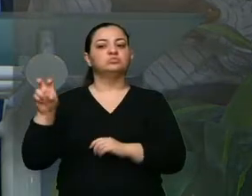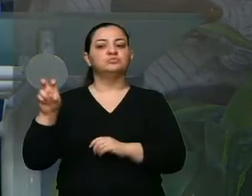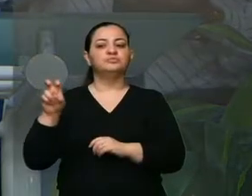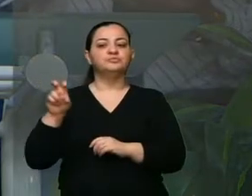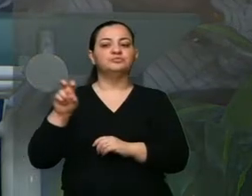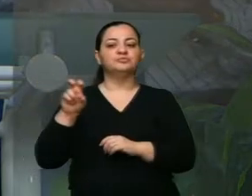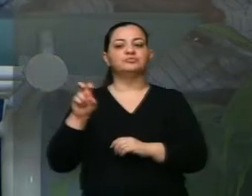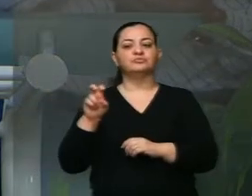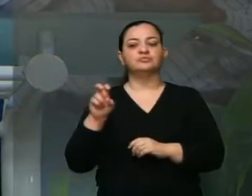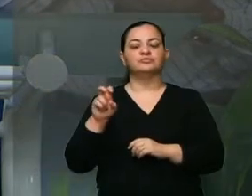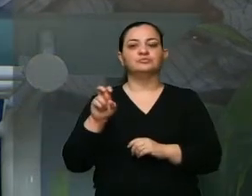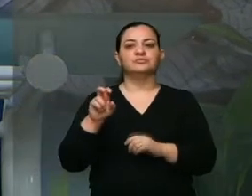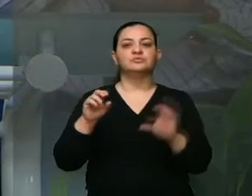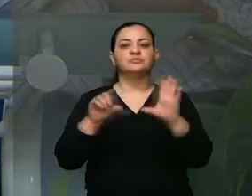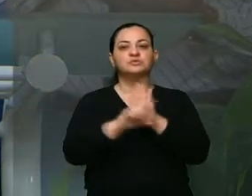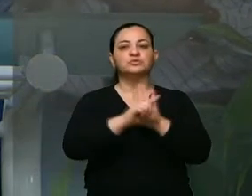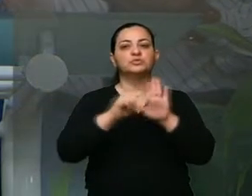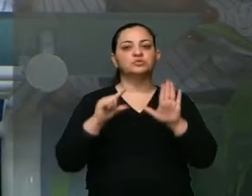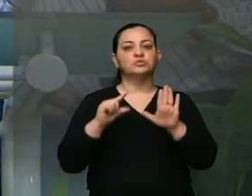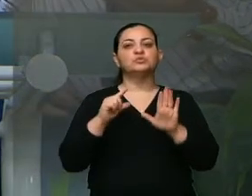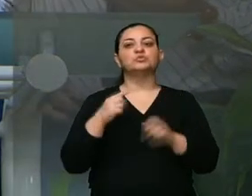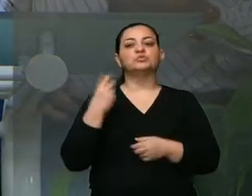verso 32